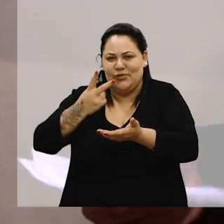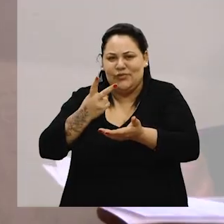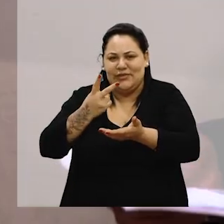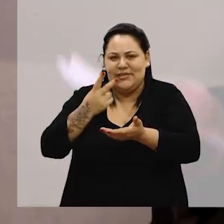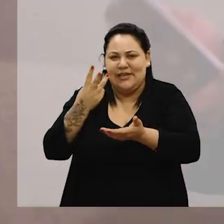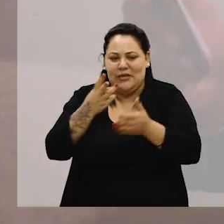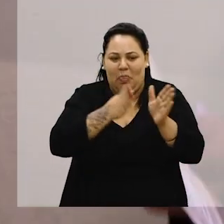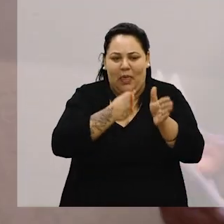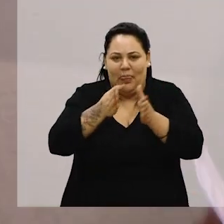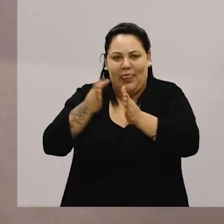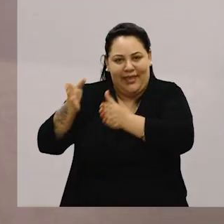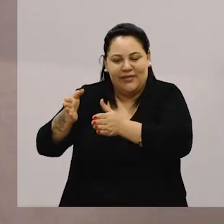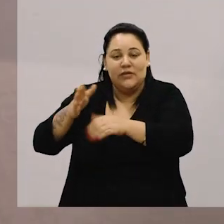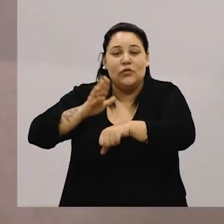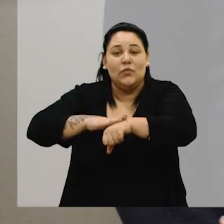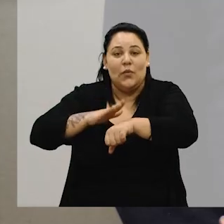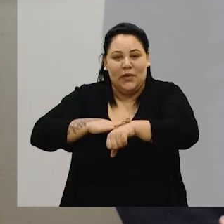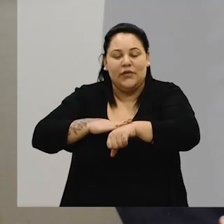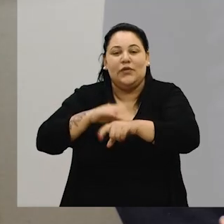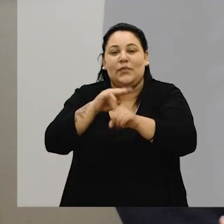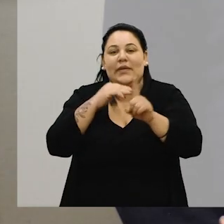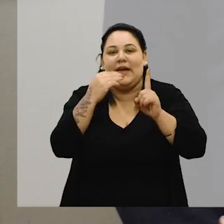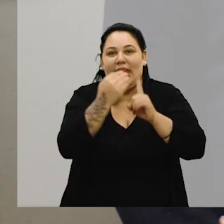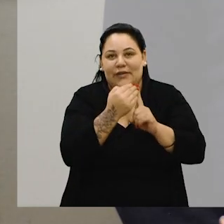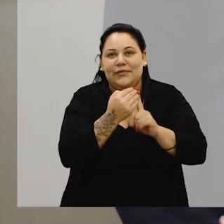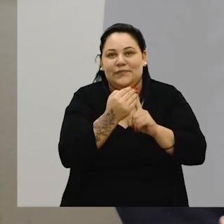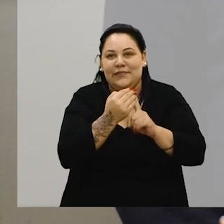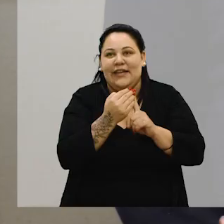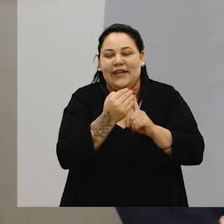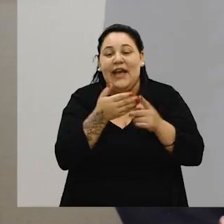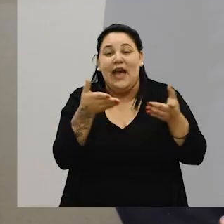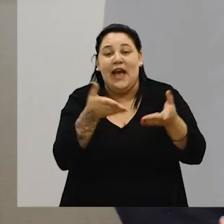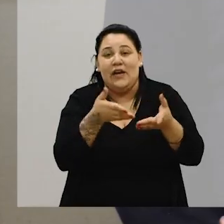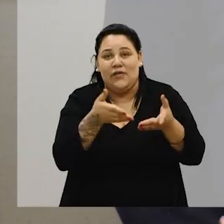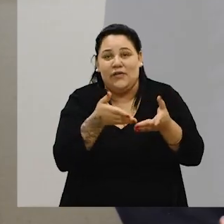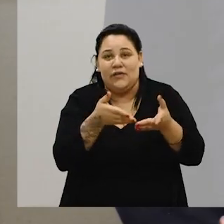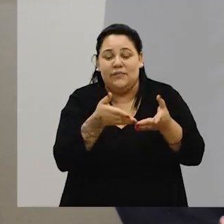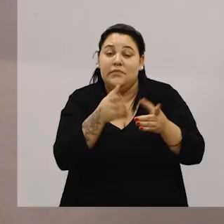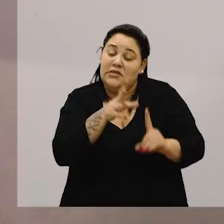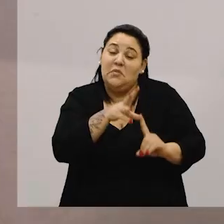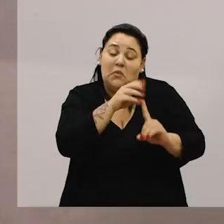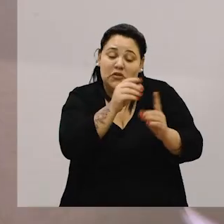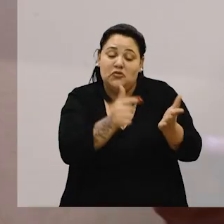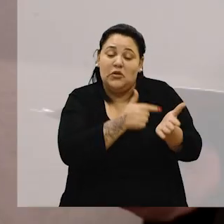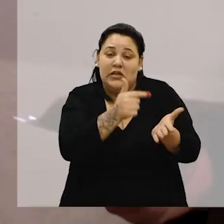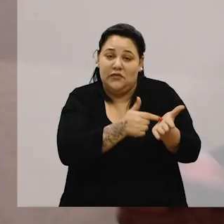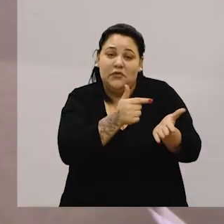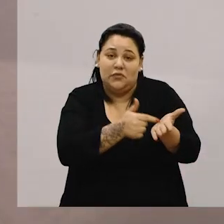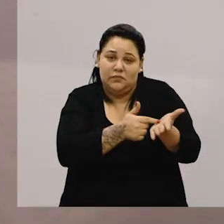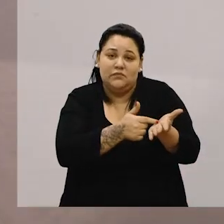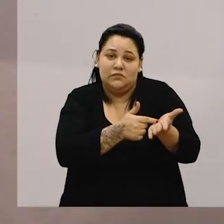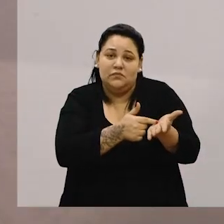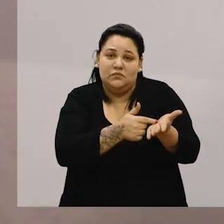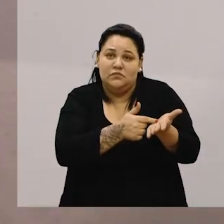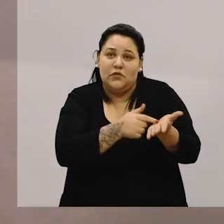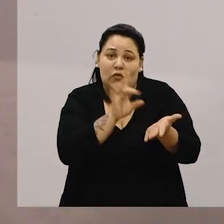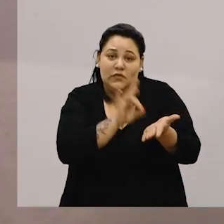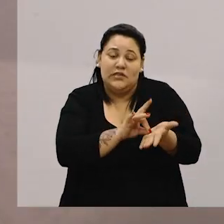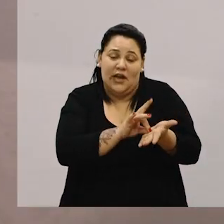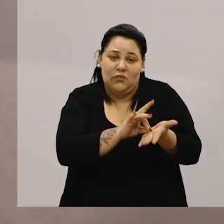lá. Então, no momento em que o mercado editorial, sobretudo do livro físico, é difícil, isso não é